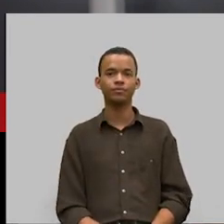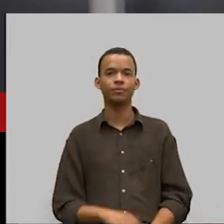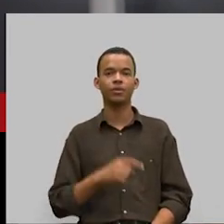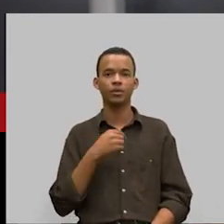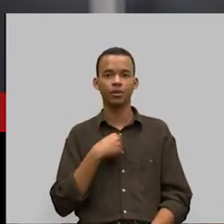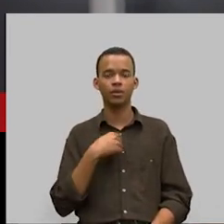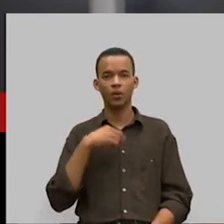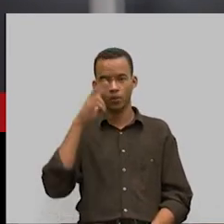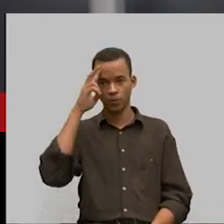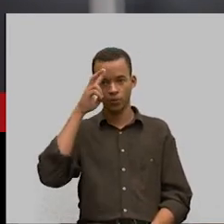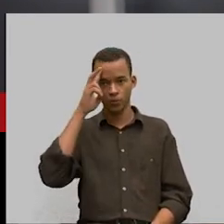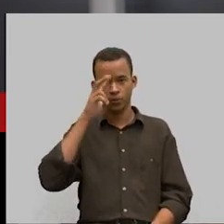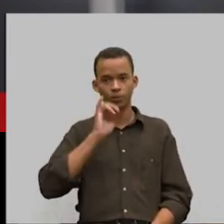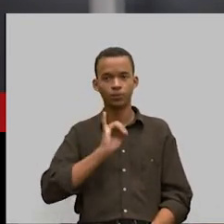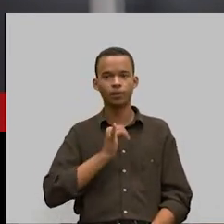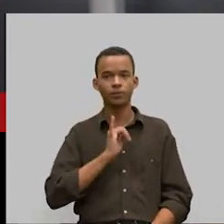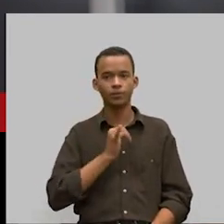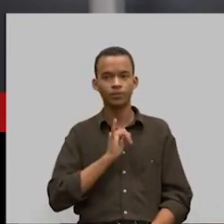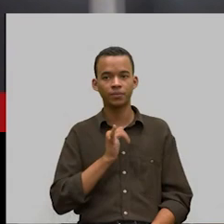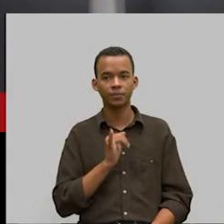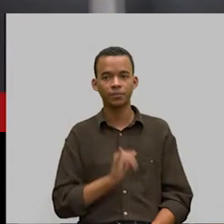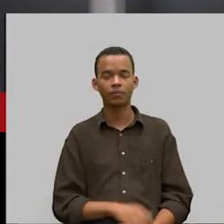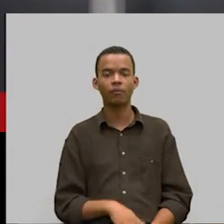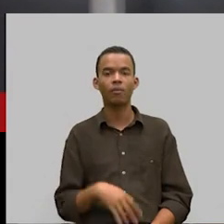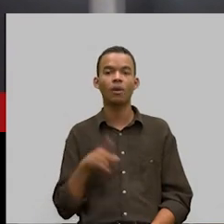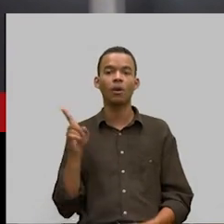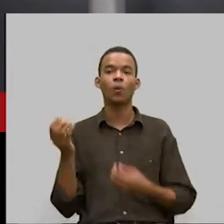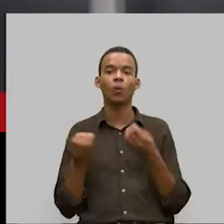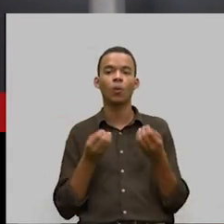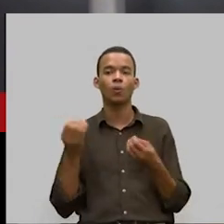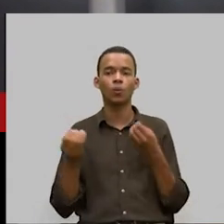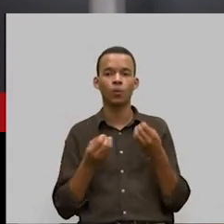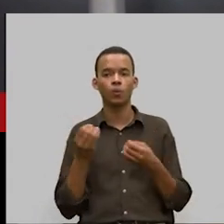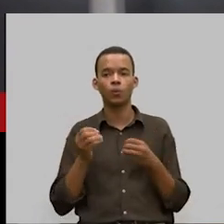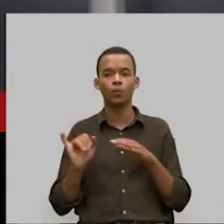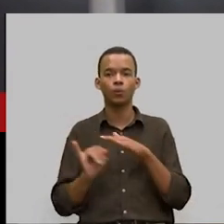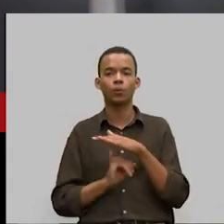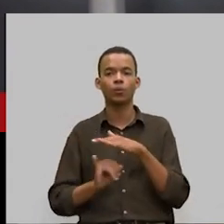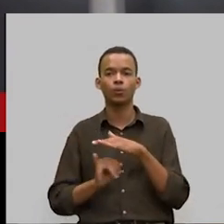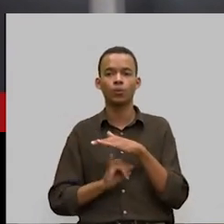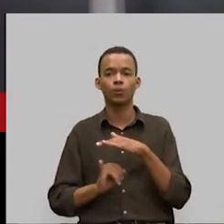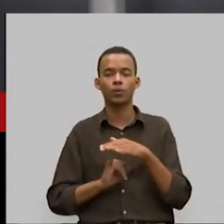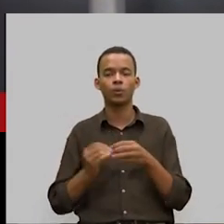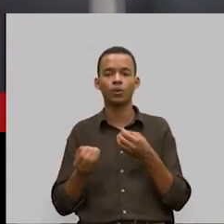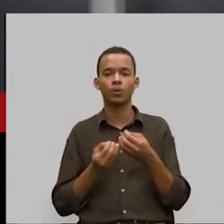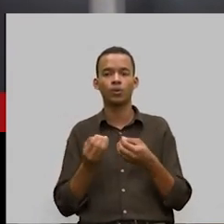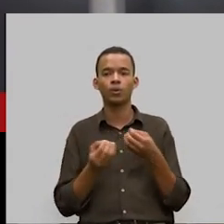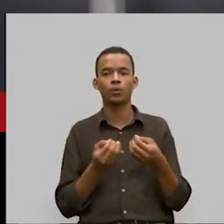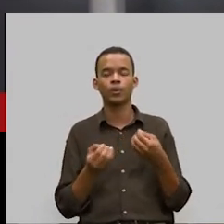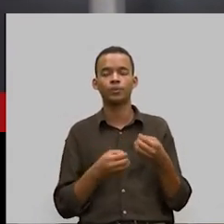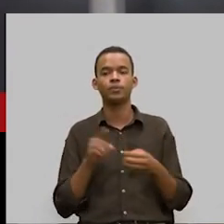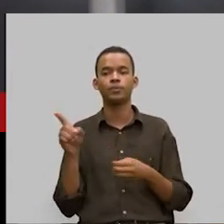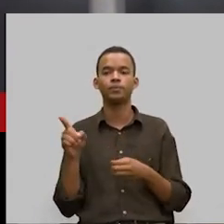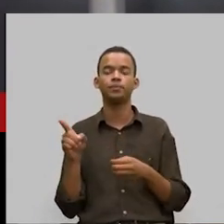história né e de como que isso aconteceu na Instituição desde